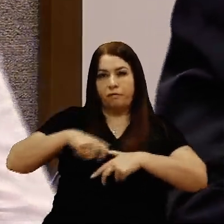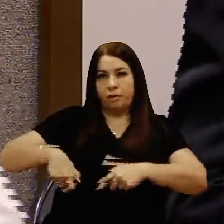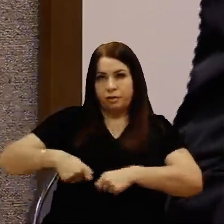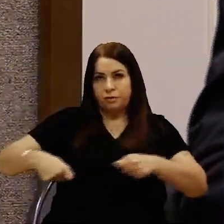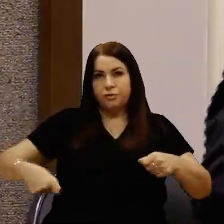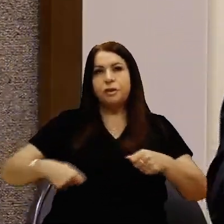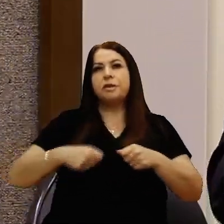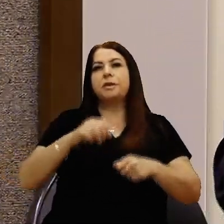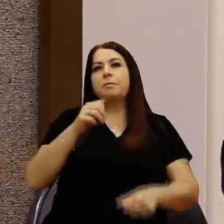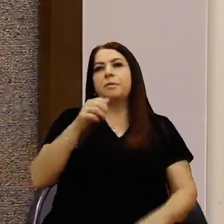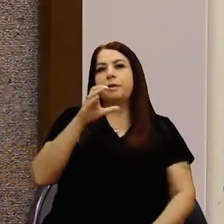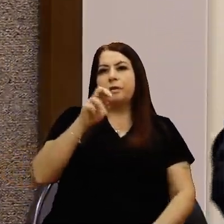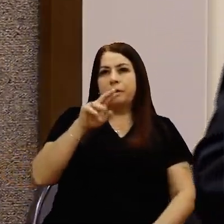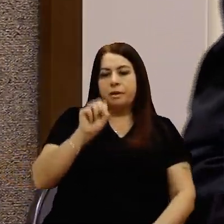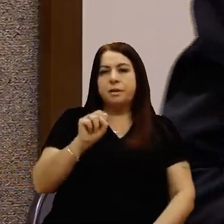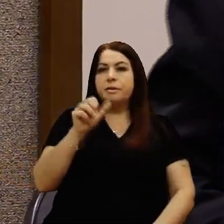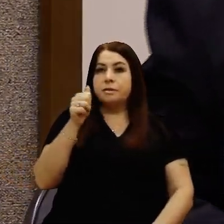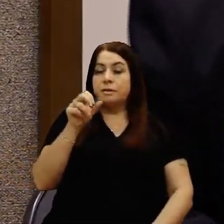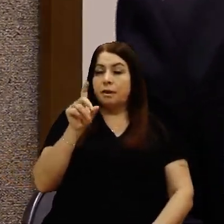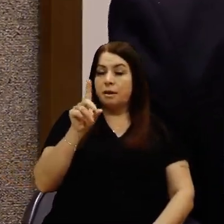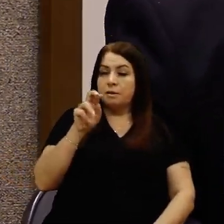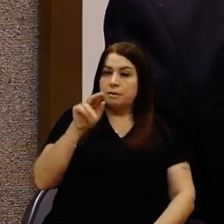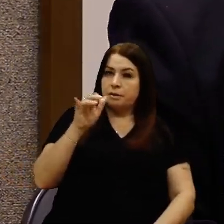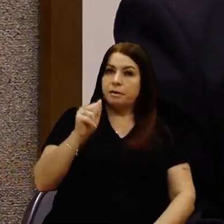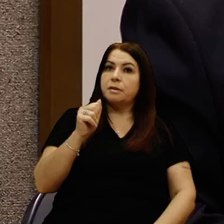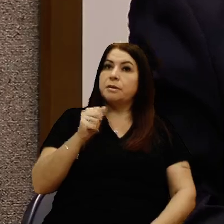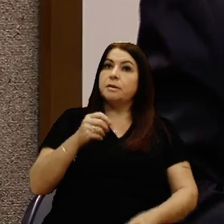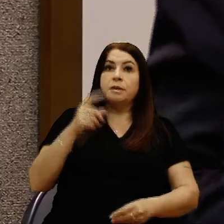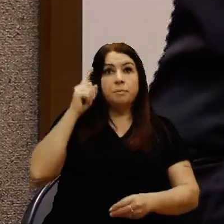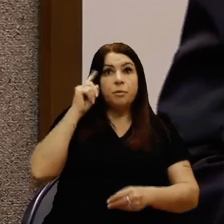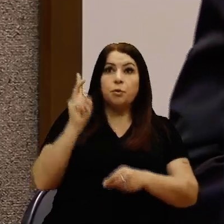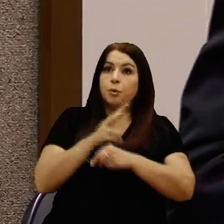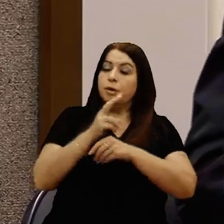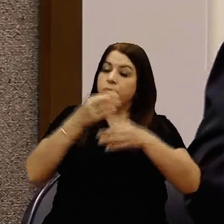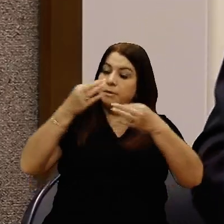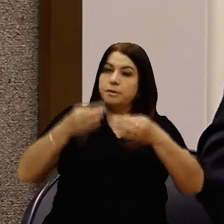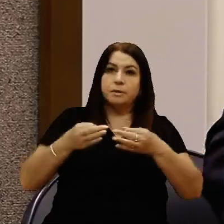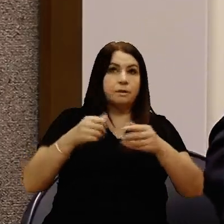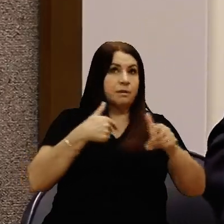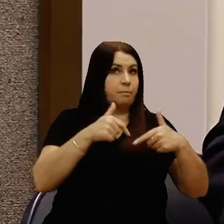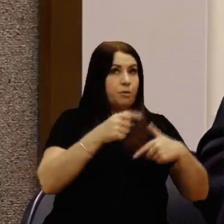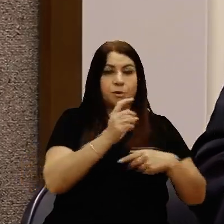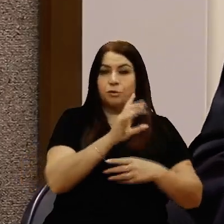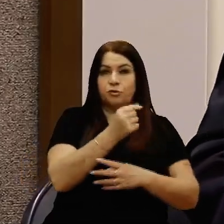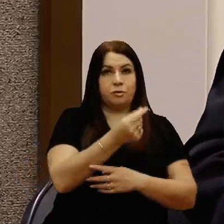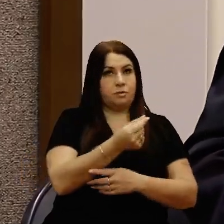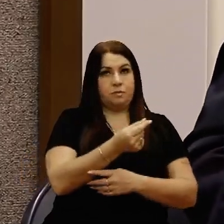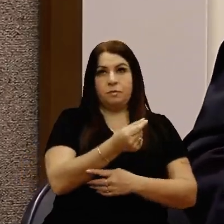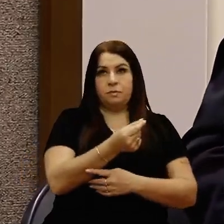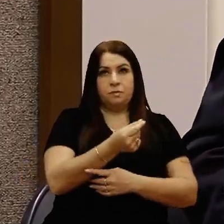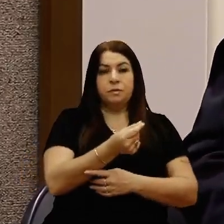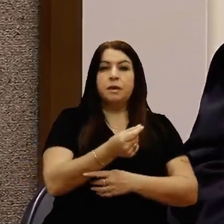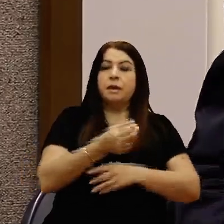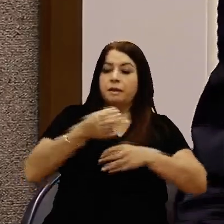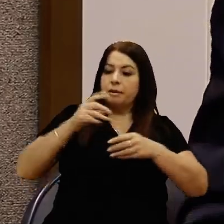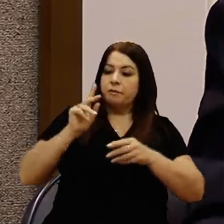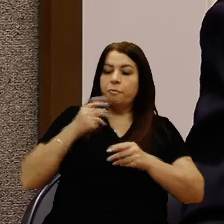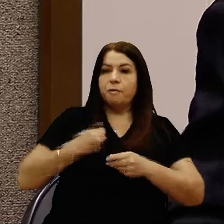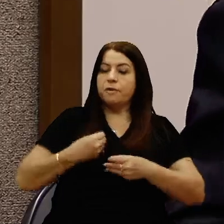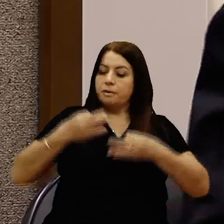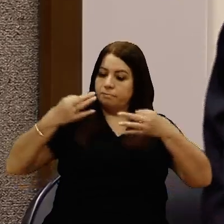parabéns que estão buscando dar dignidade. Emprego não é só dinheiro, é